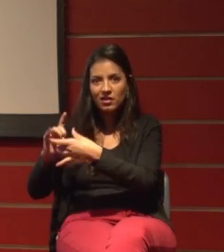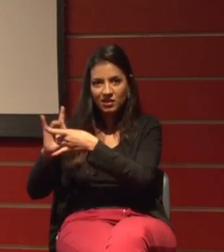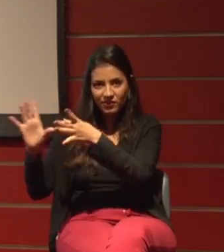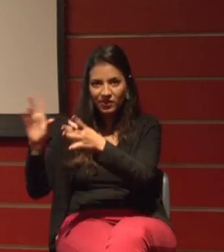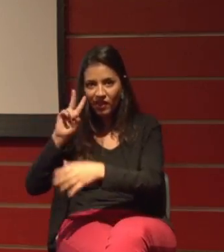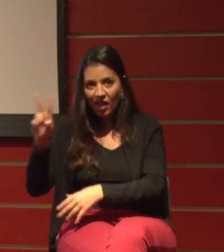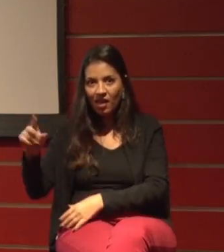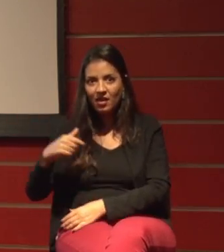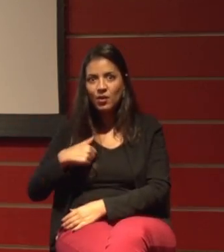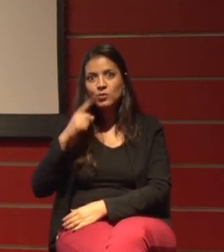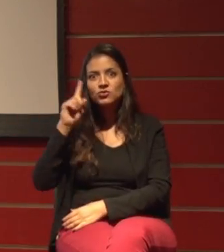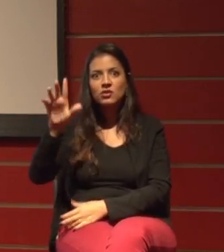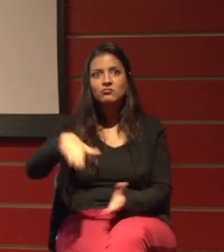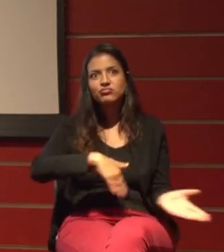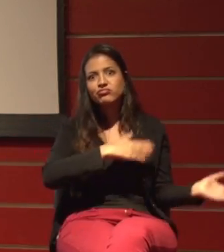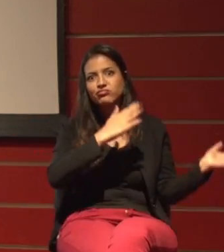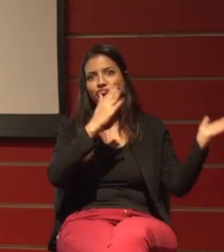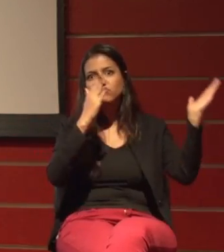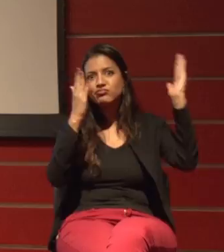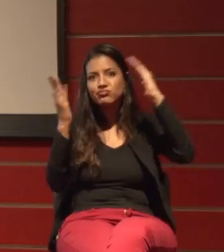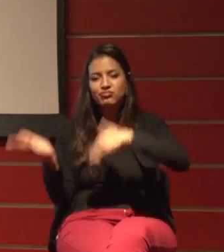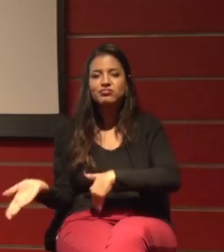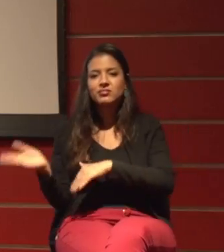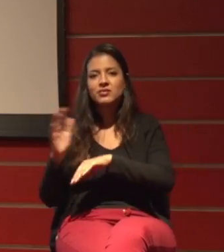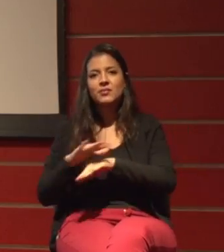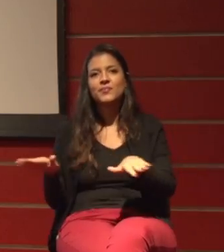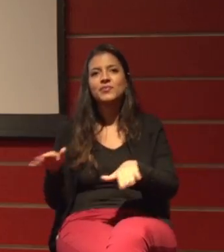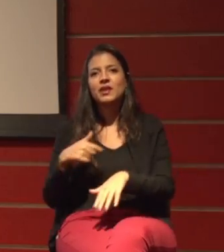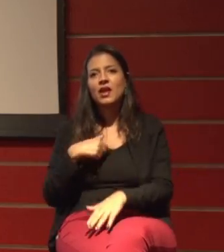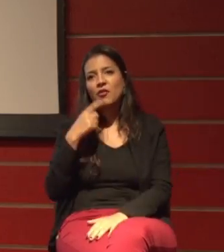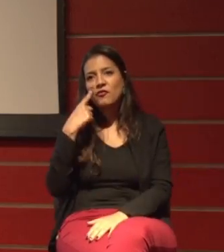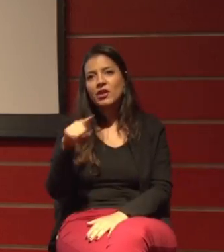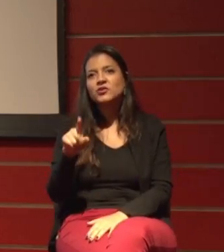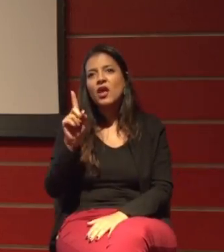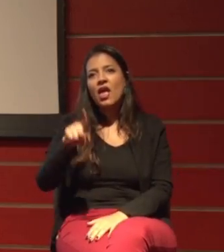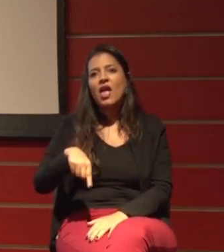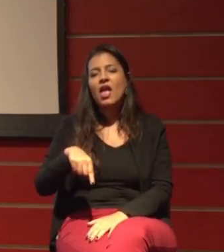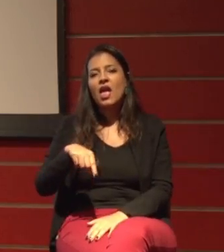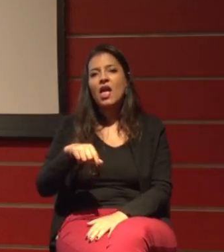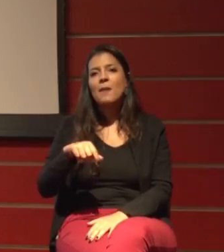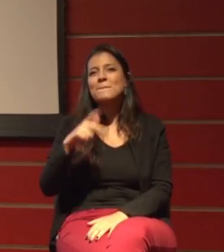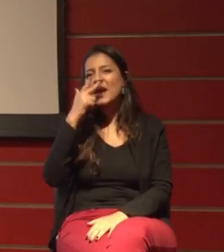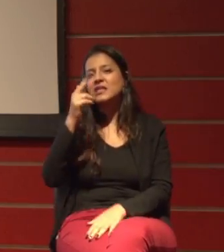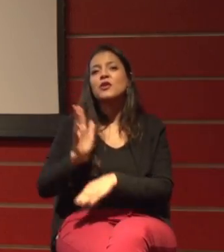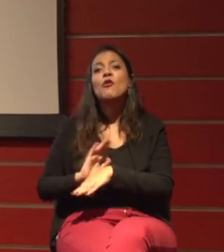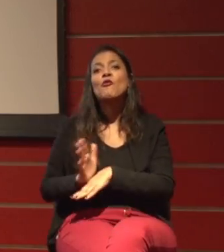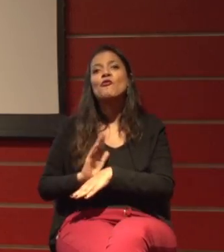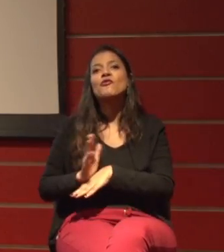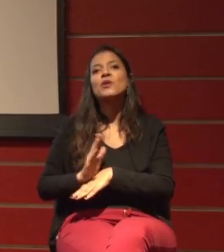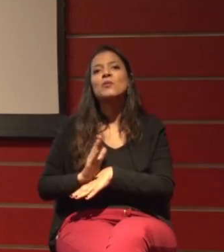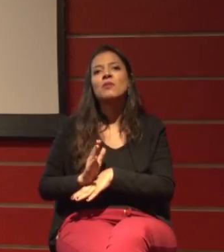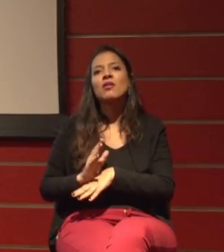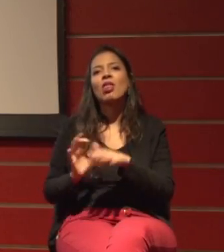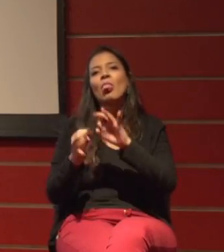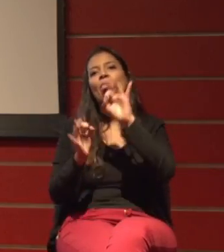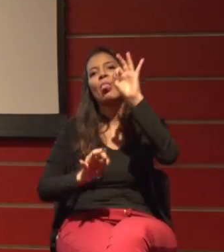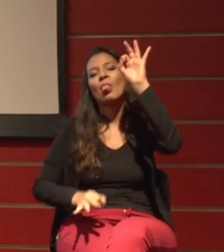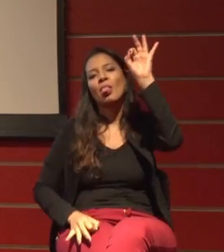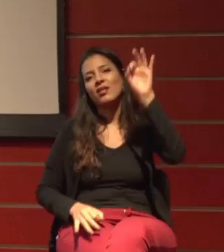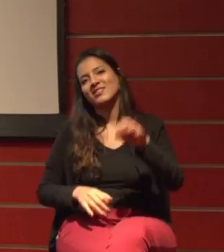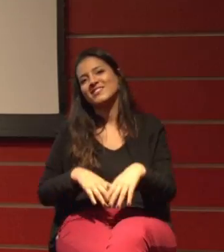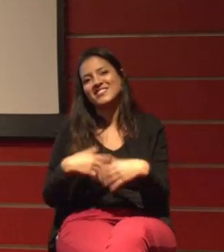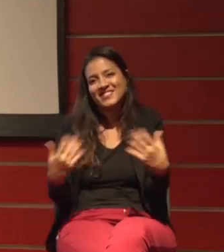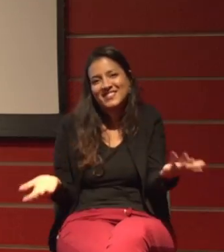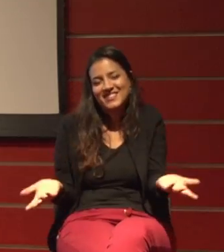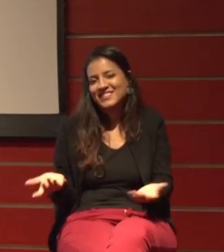né eh e aí você eu vejo ela assim como um grande um filmão mesmo né então eu